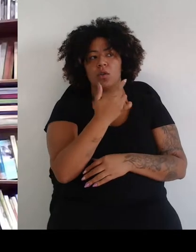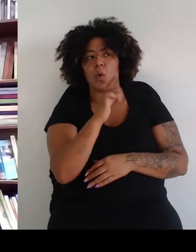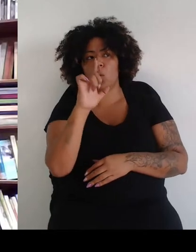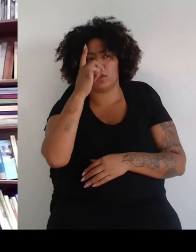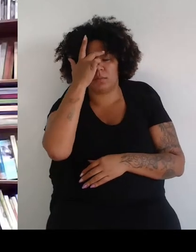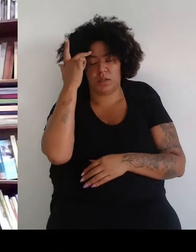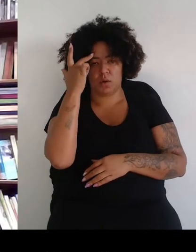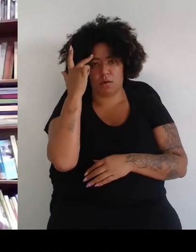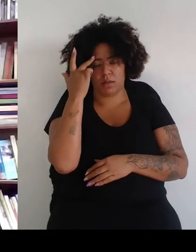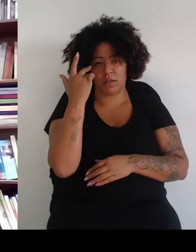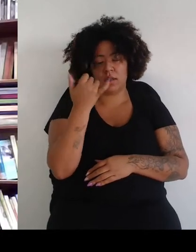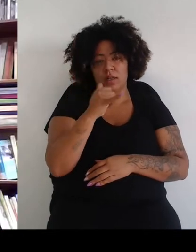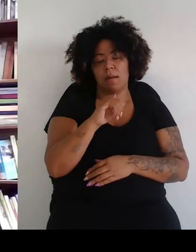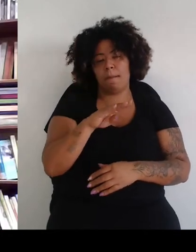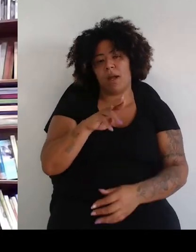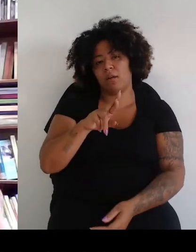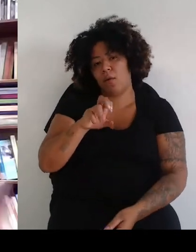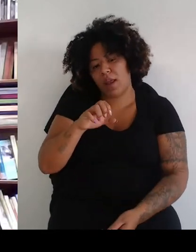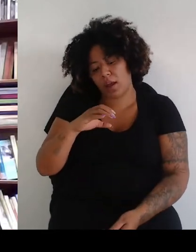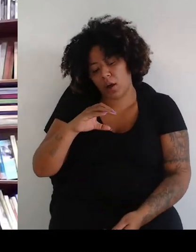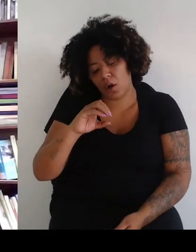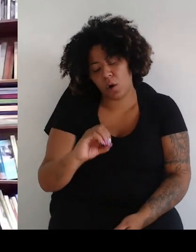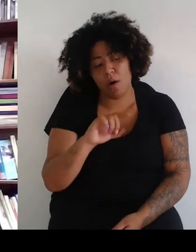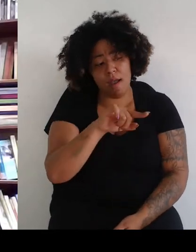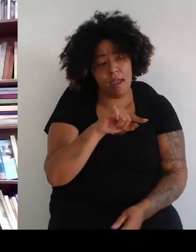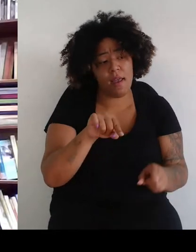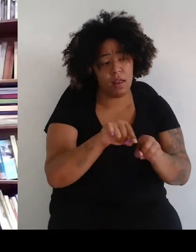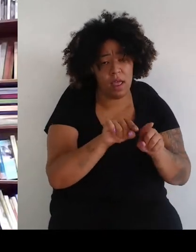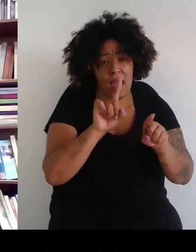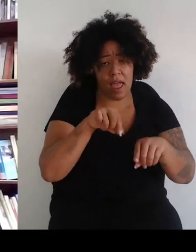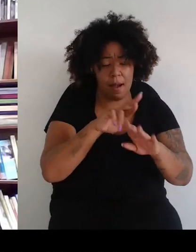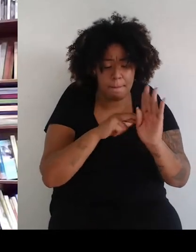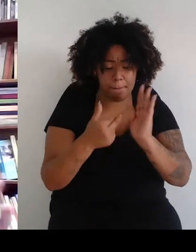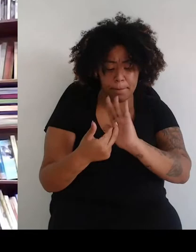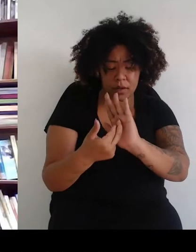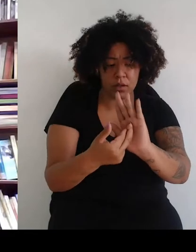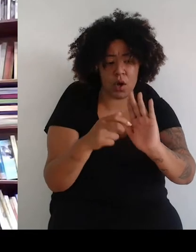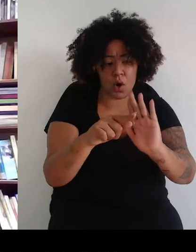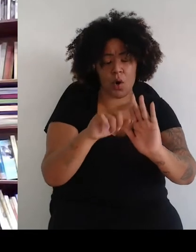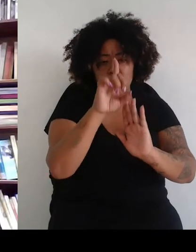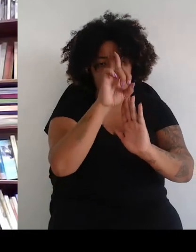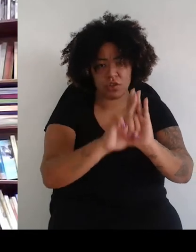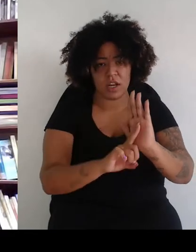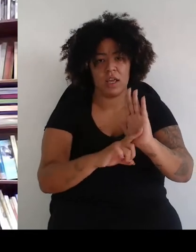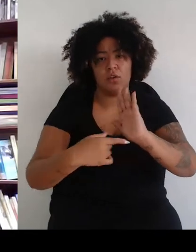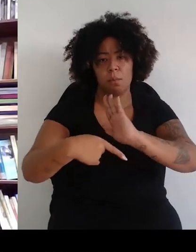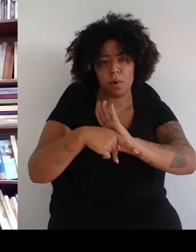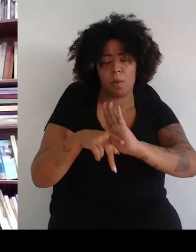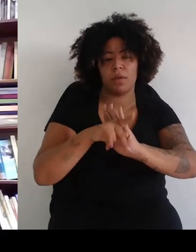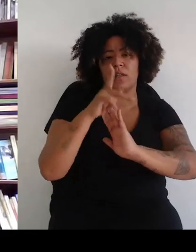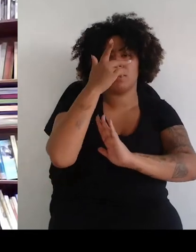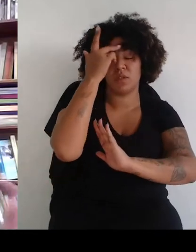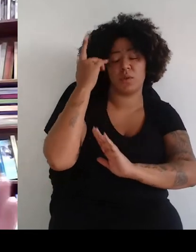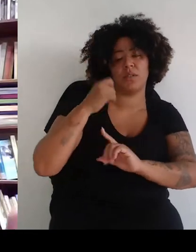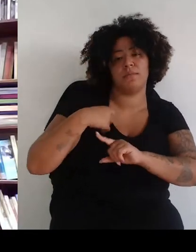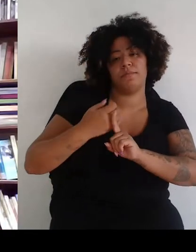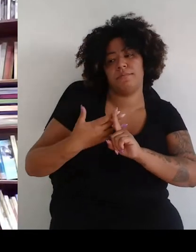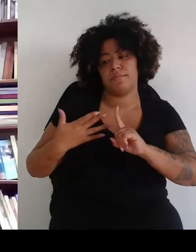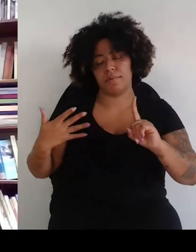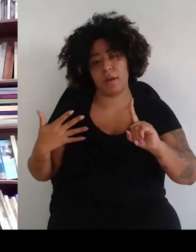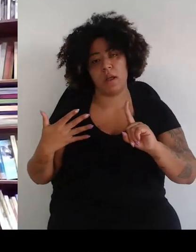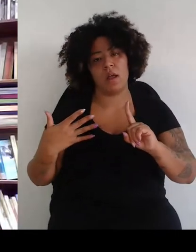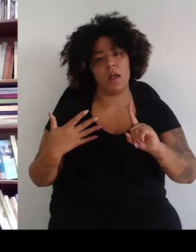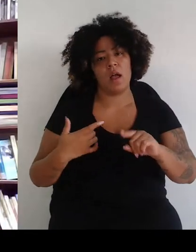foi apresentado como um dos Pioneiros dos direitos homossexuais uma das primeiras pessoas que falaram olha somos